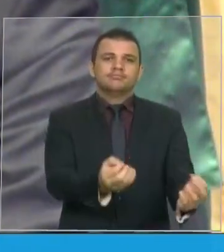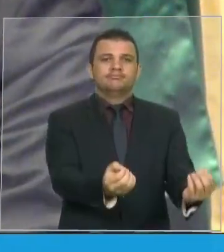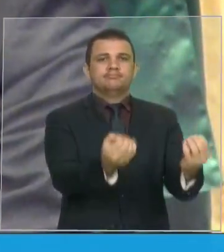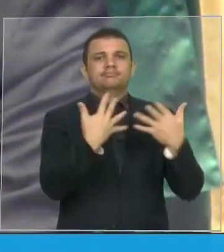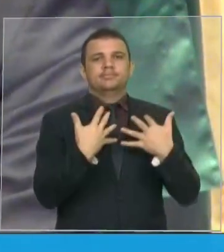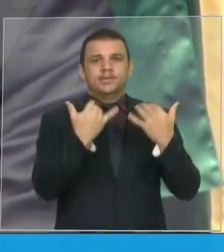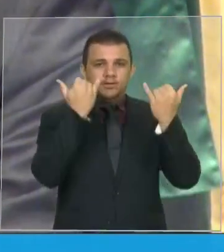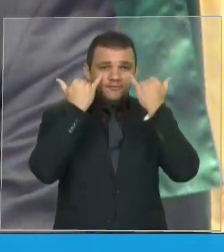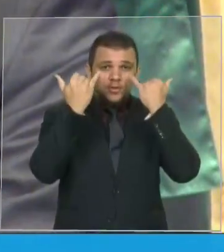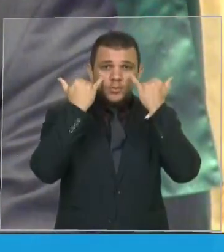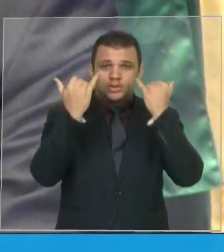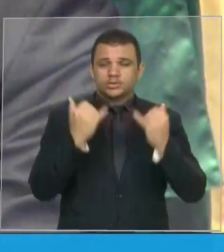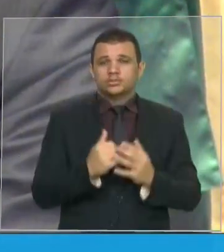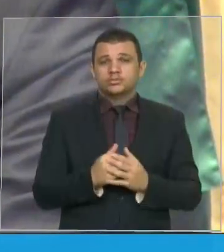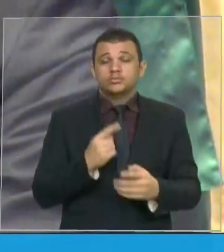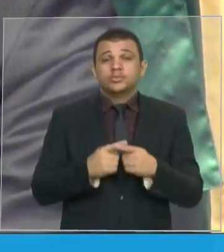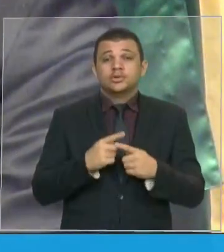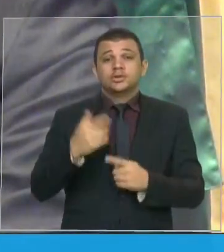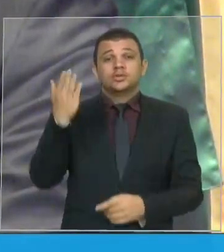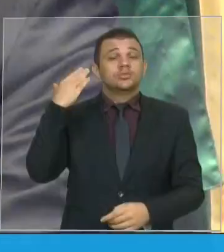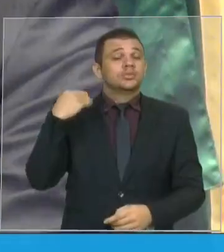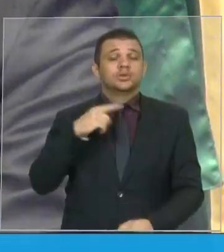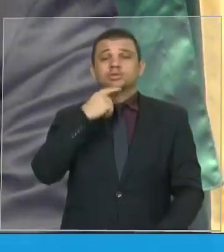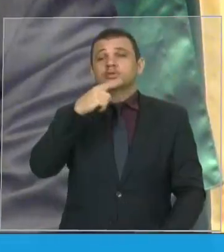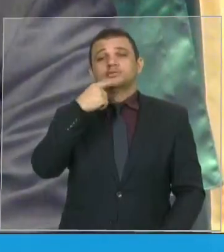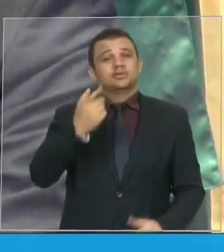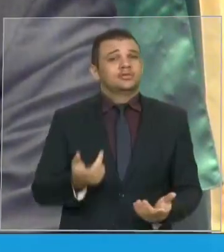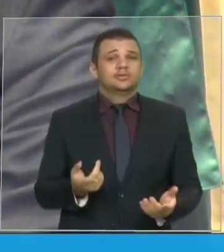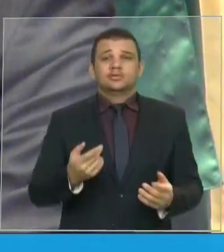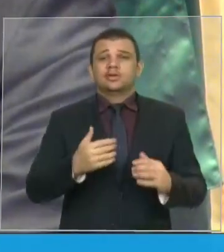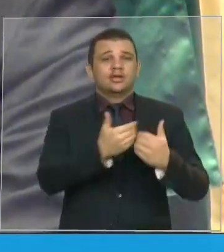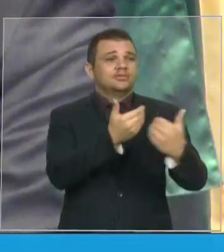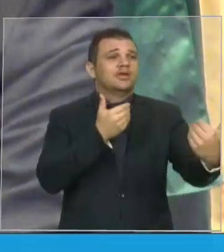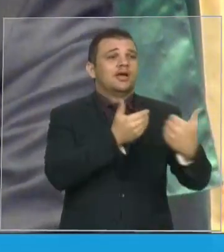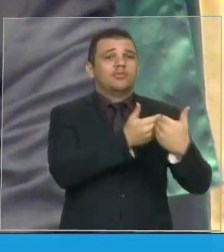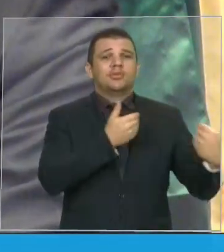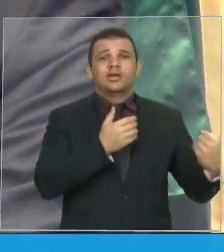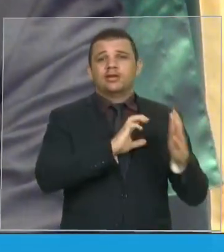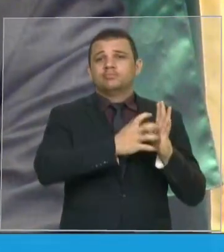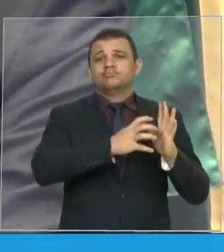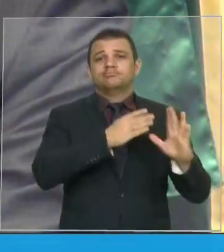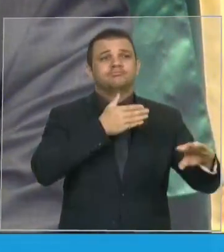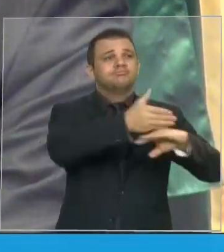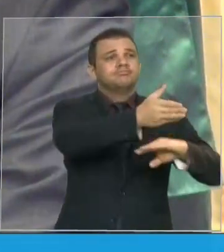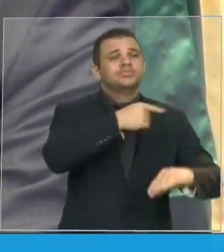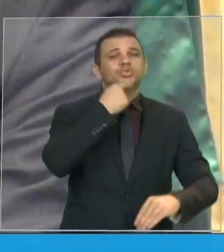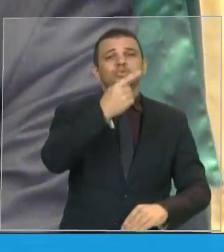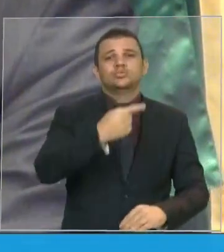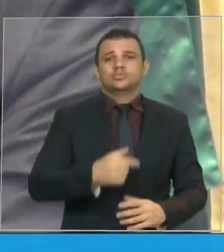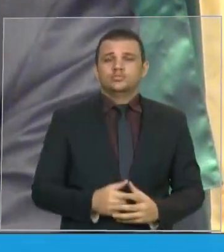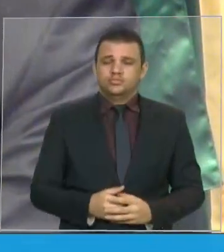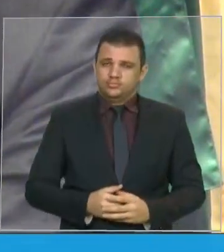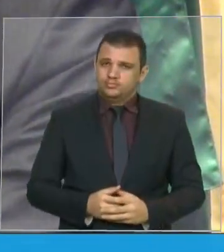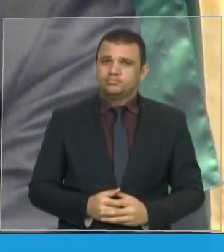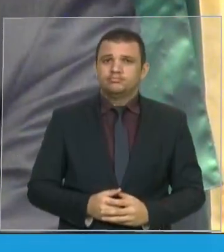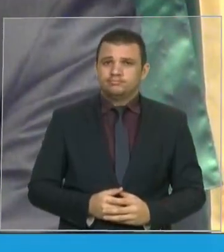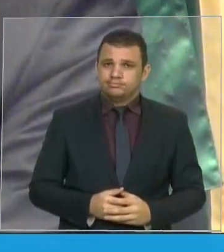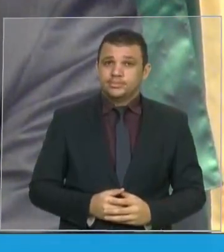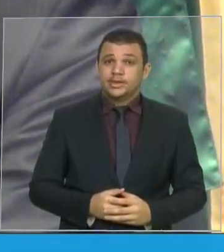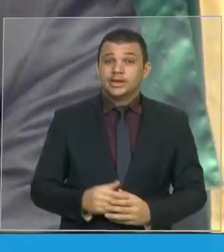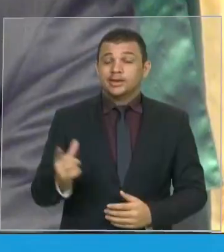seguros para atuar, por exemplo, no plantão. A polícia fala muito assim, tem um mantra que a polícia prende e a justiça